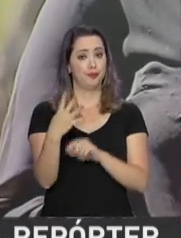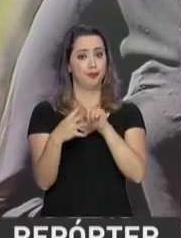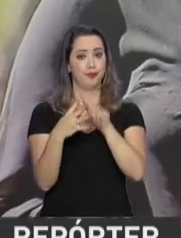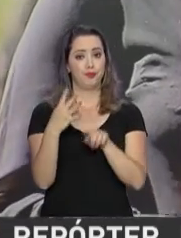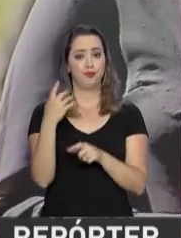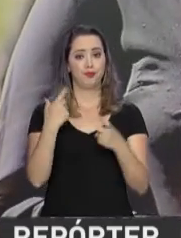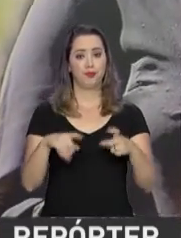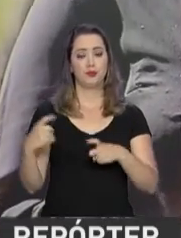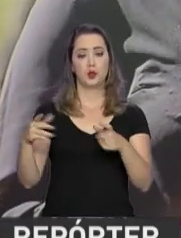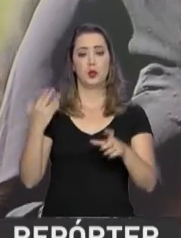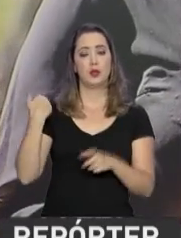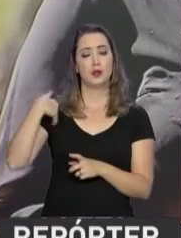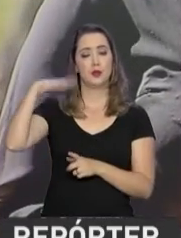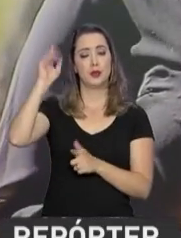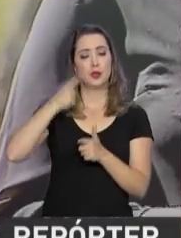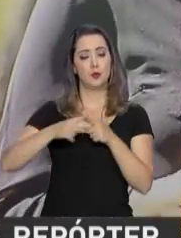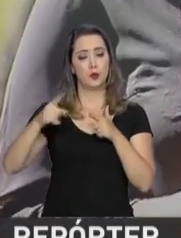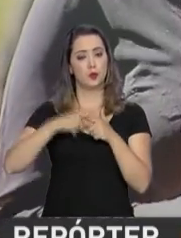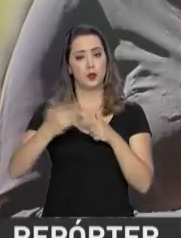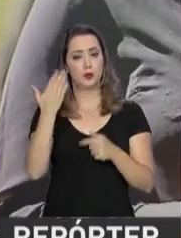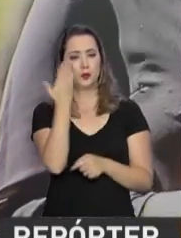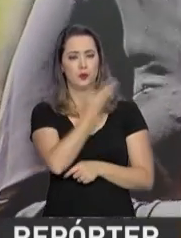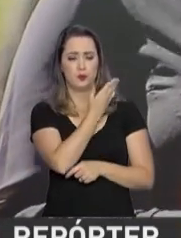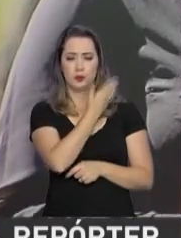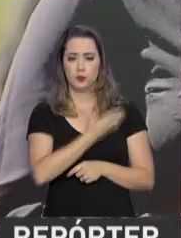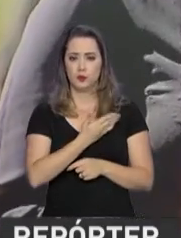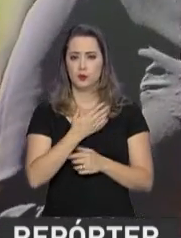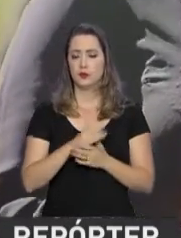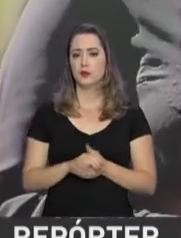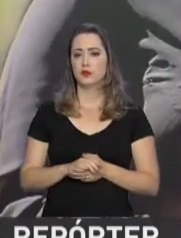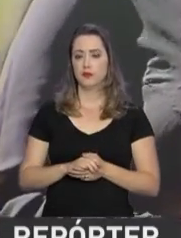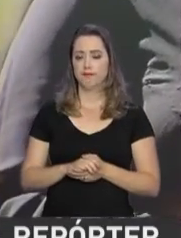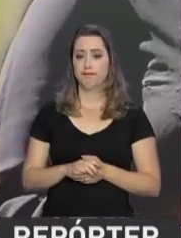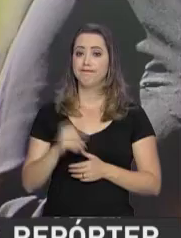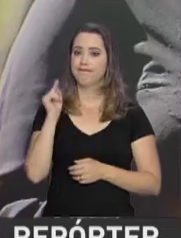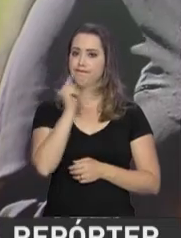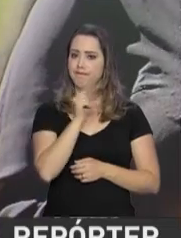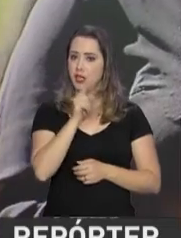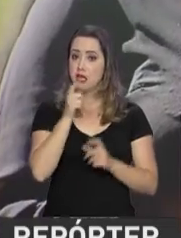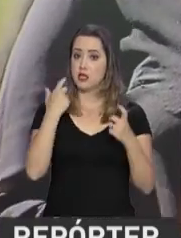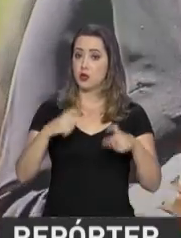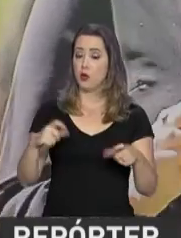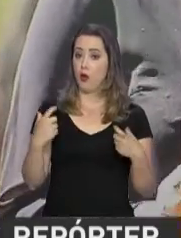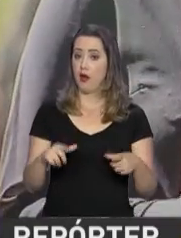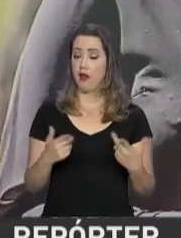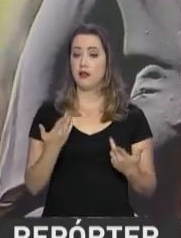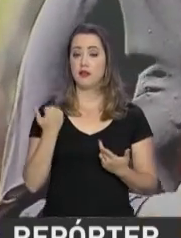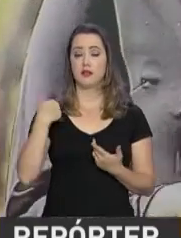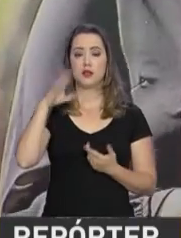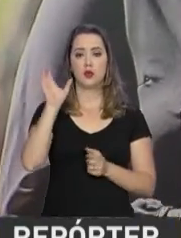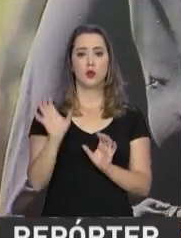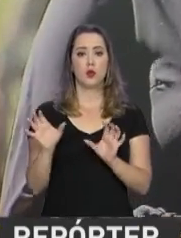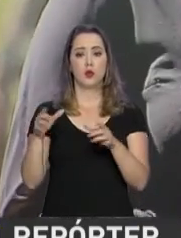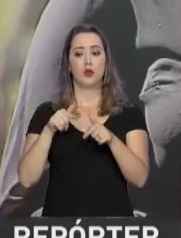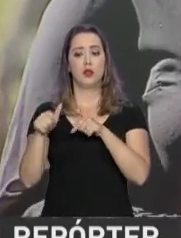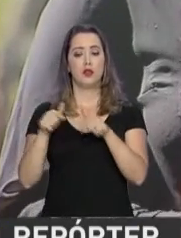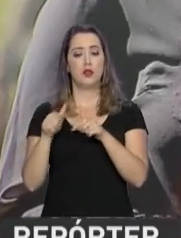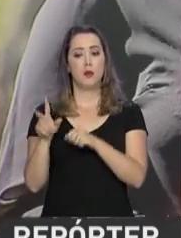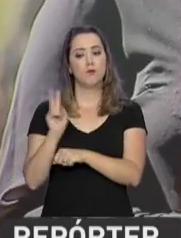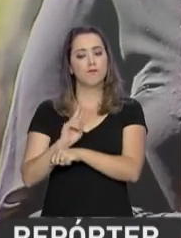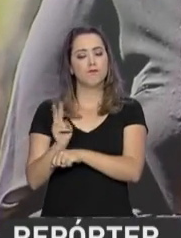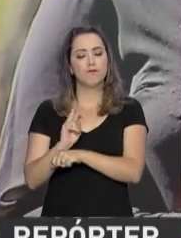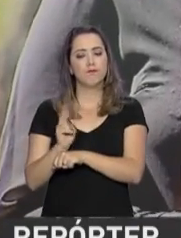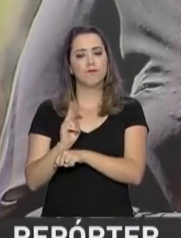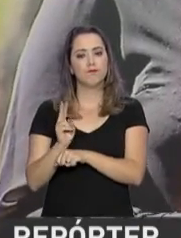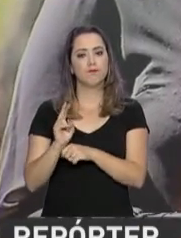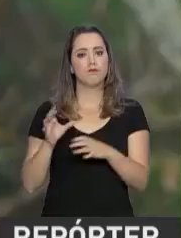crítica mato grosso pará rondônia e amazonas e são nesses locais que boa parte das ações estarão